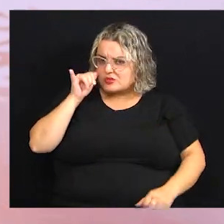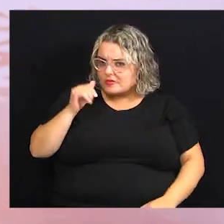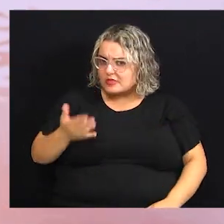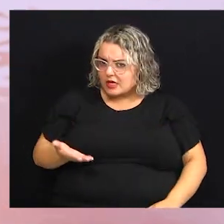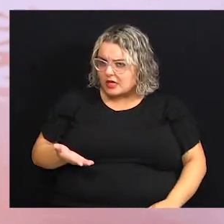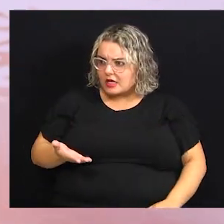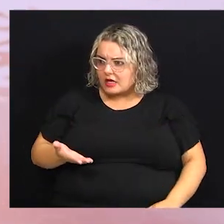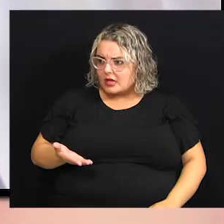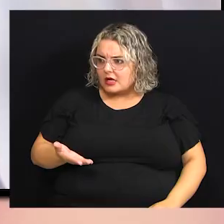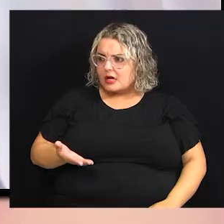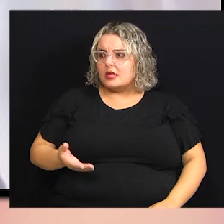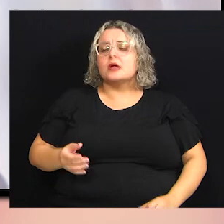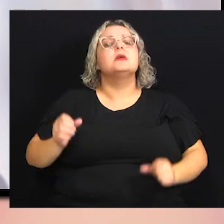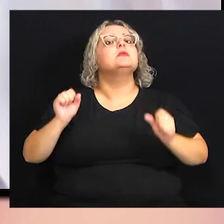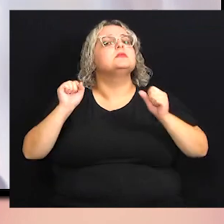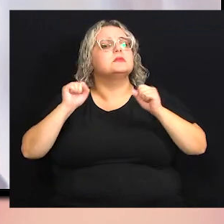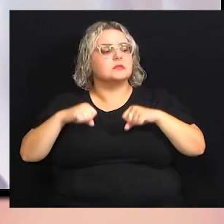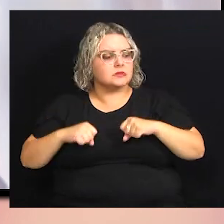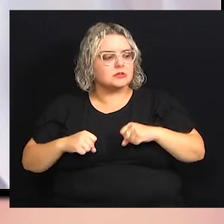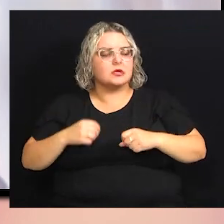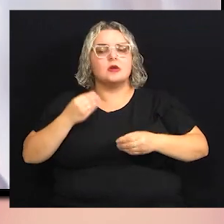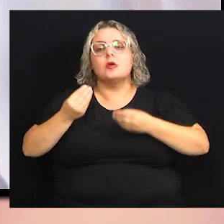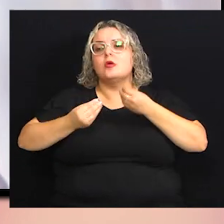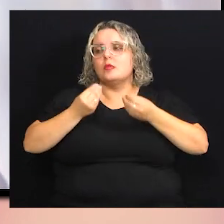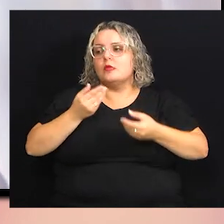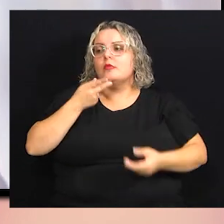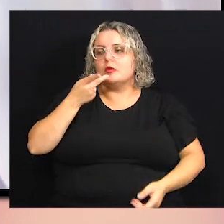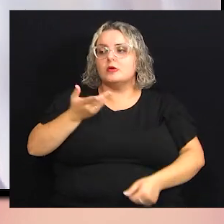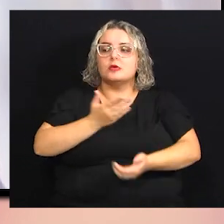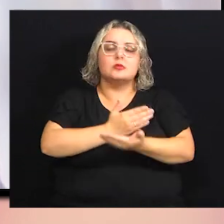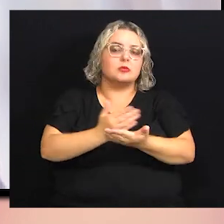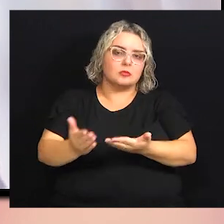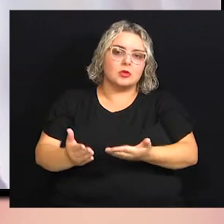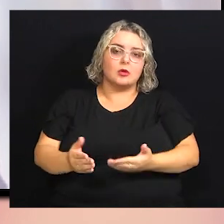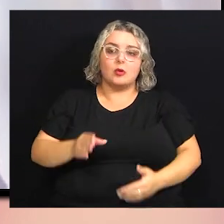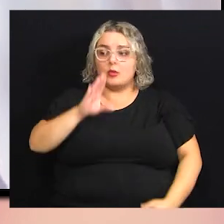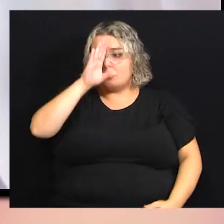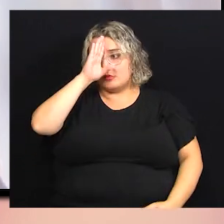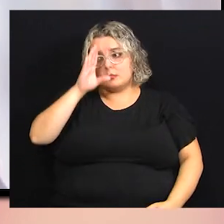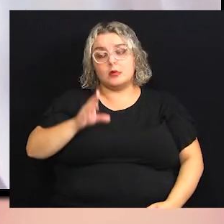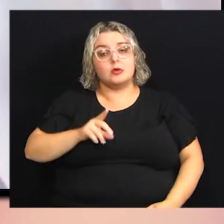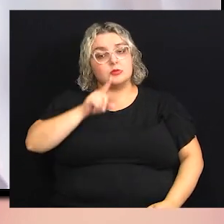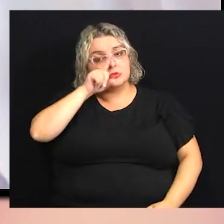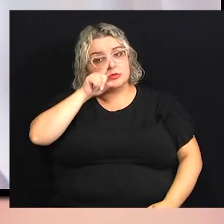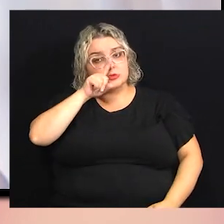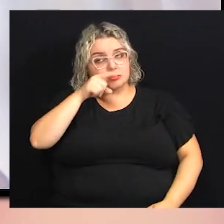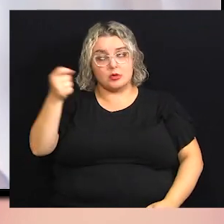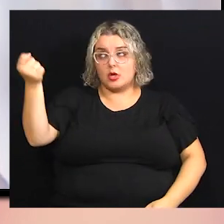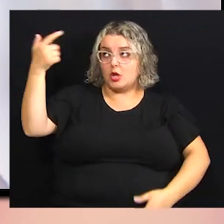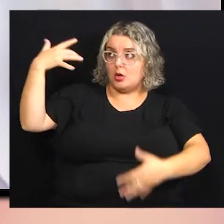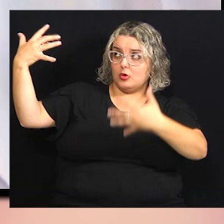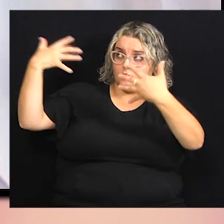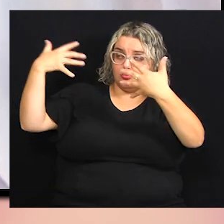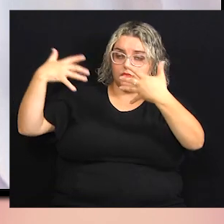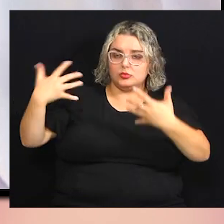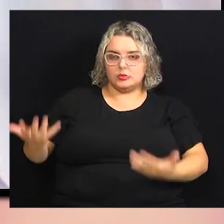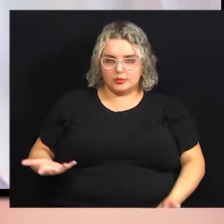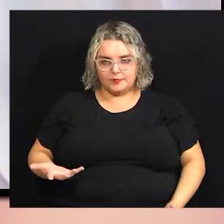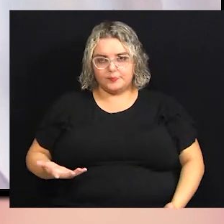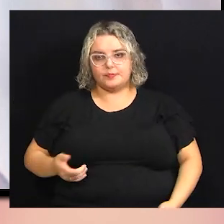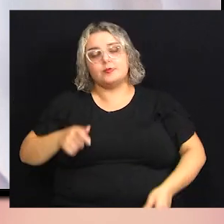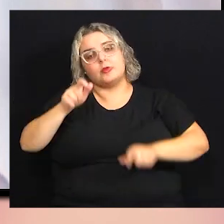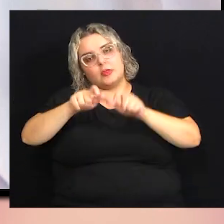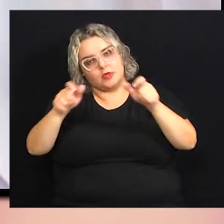para prevenir? Dá, então assim, como a gente falou lá no início, o principal fator de risco é a exposição